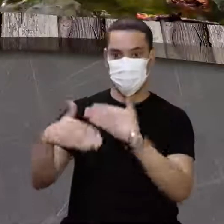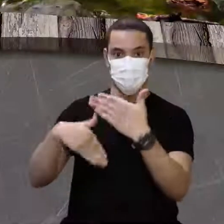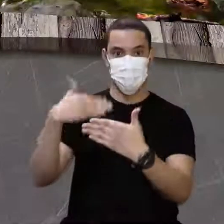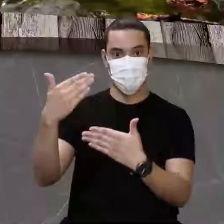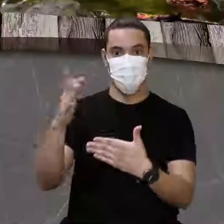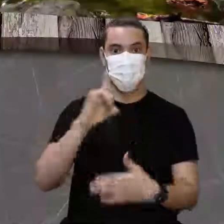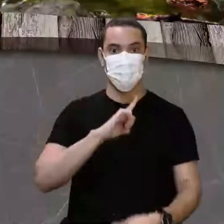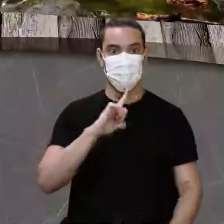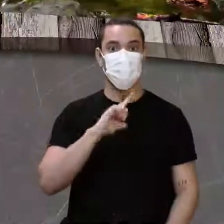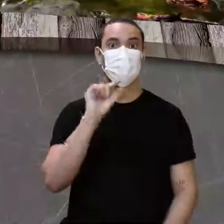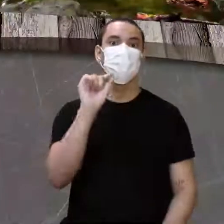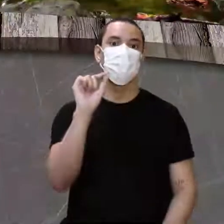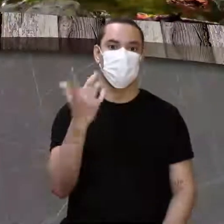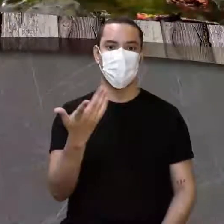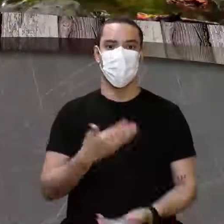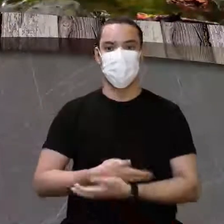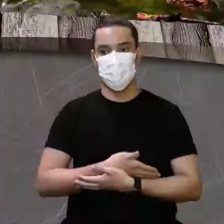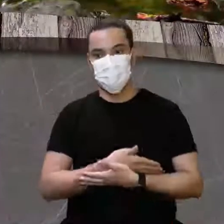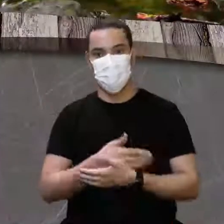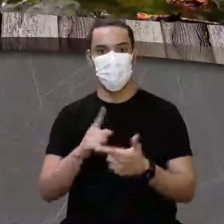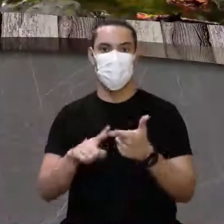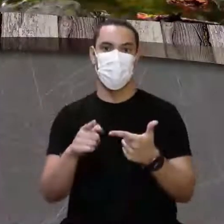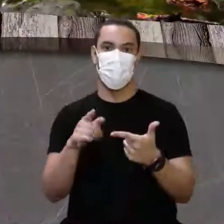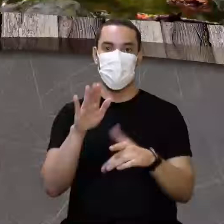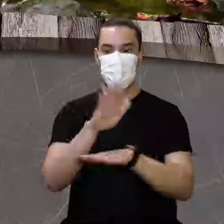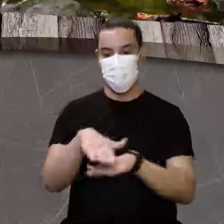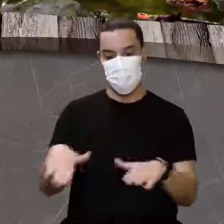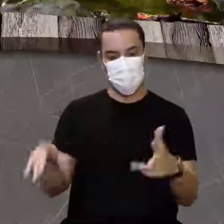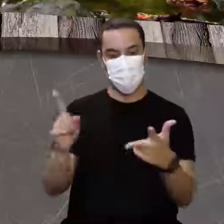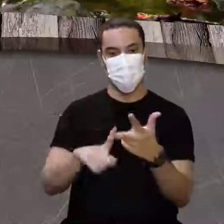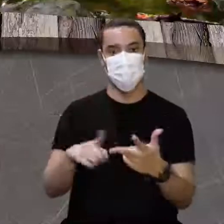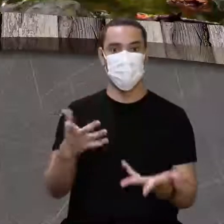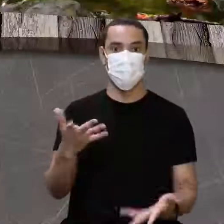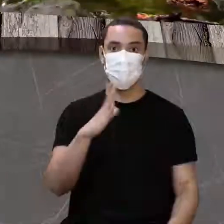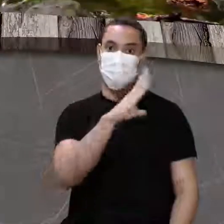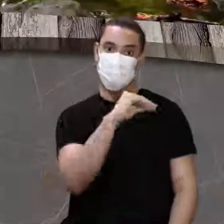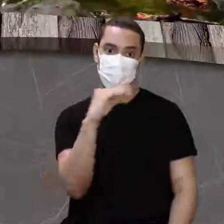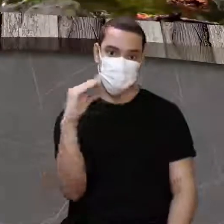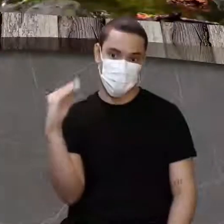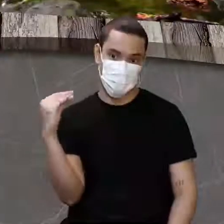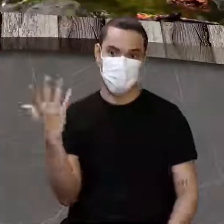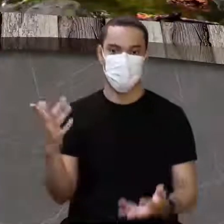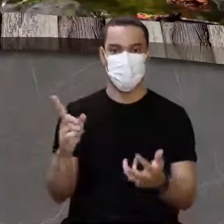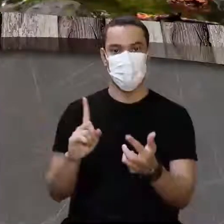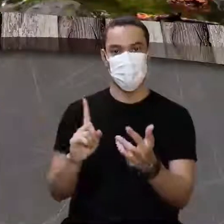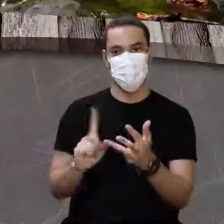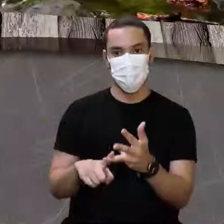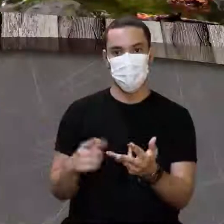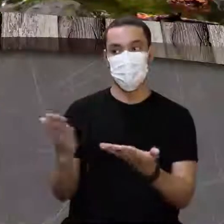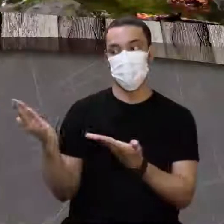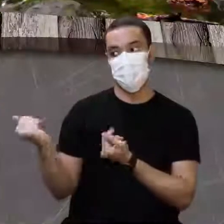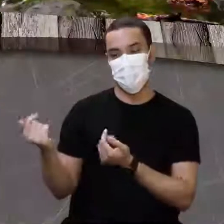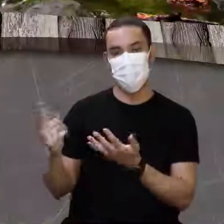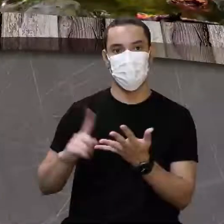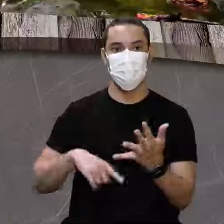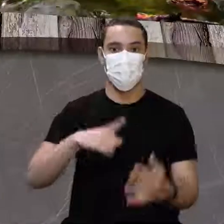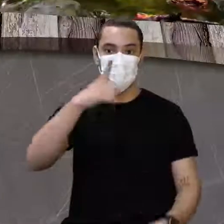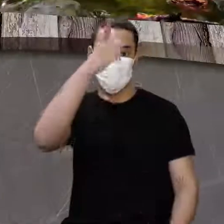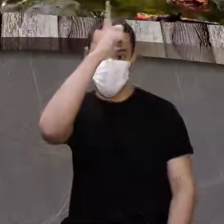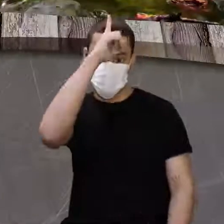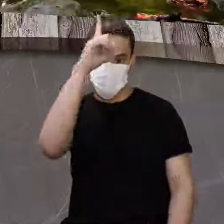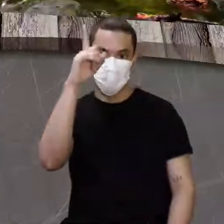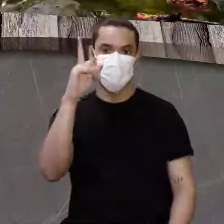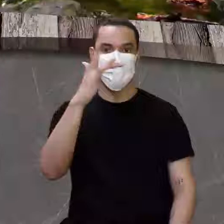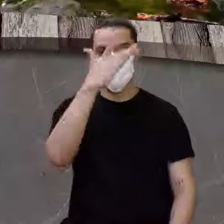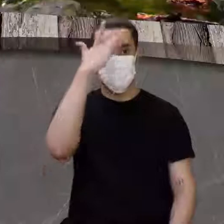Quando você tem um bebê, uma criança, um adolescente, um pré-adolescente, um adolescente, um jovem, um adulto e